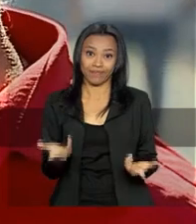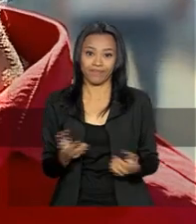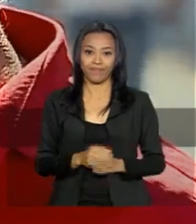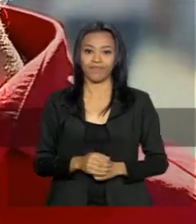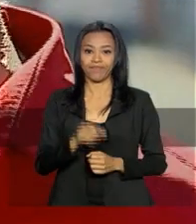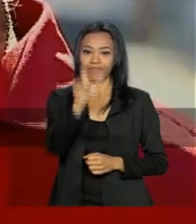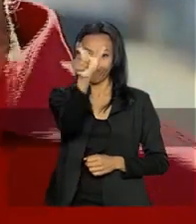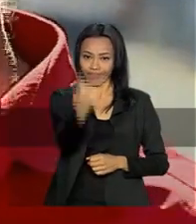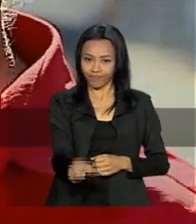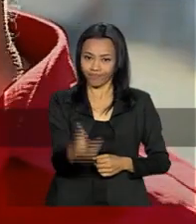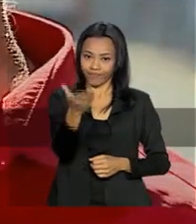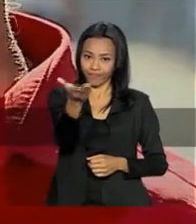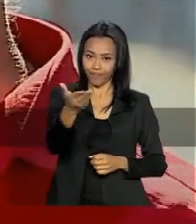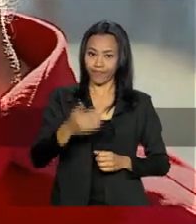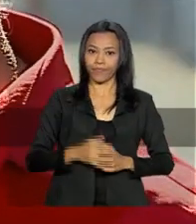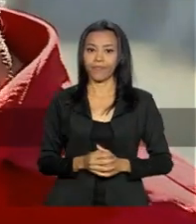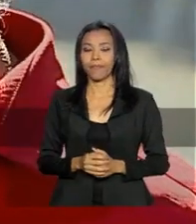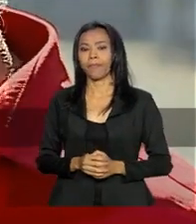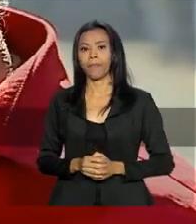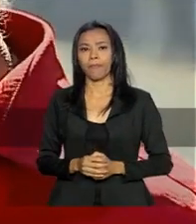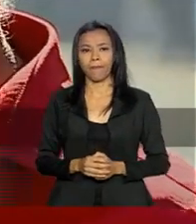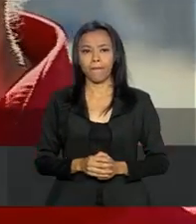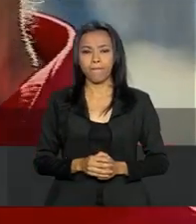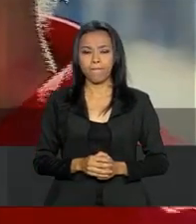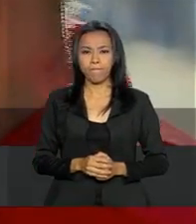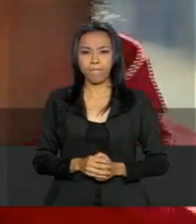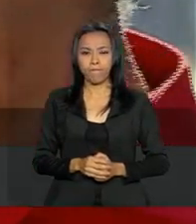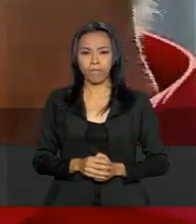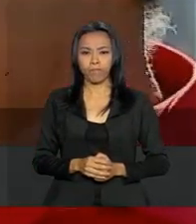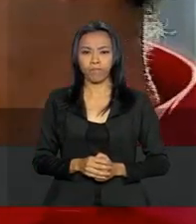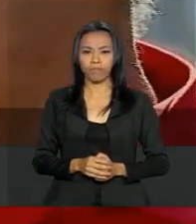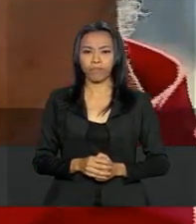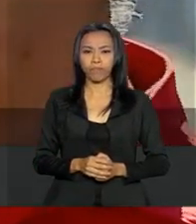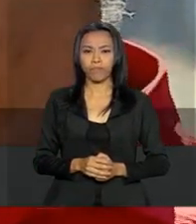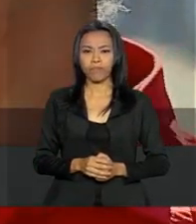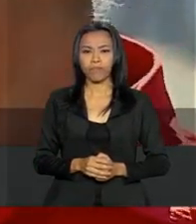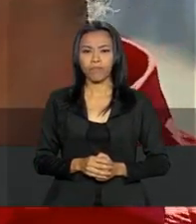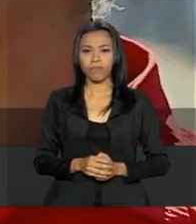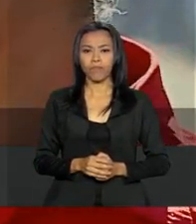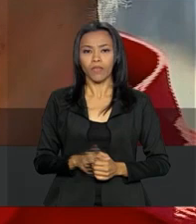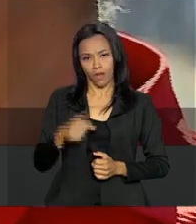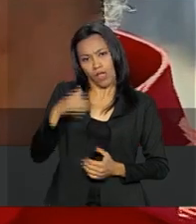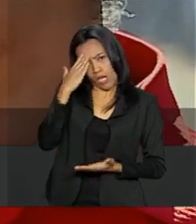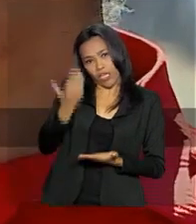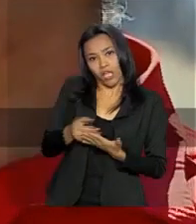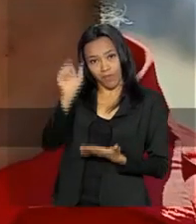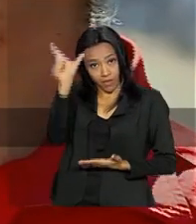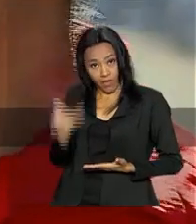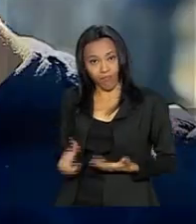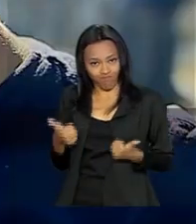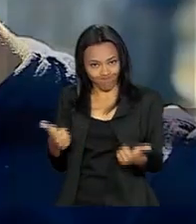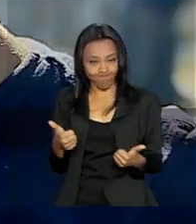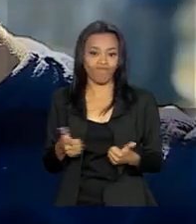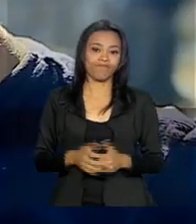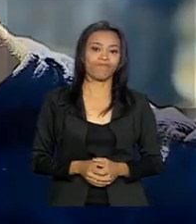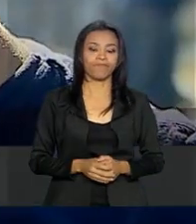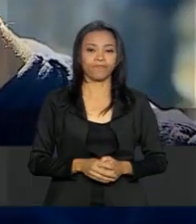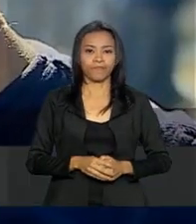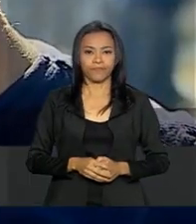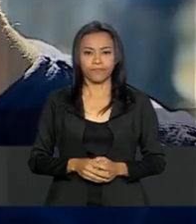realmente já total mantendo muita esperança né agora pessoa e creio que vai ser um governo